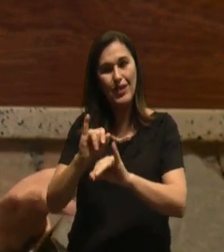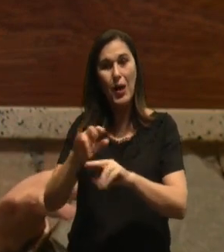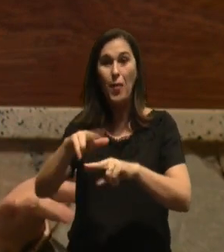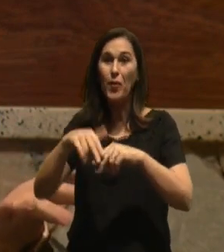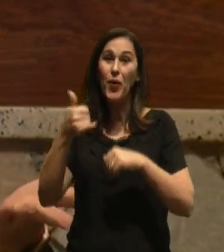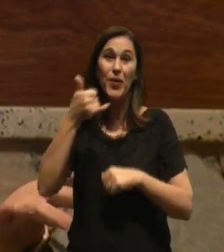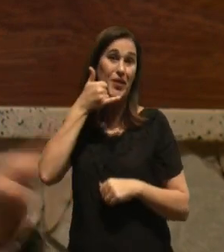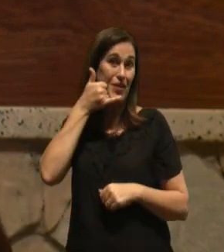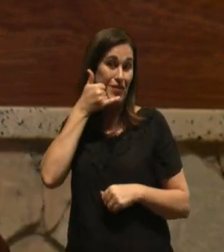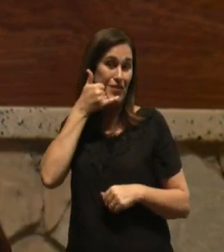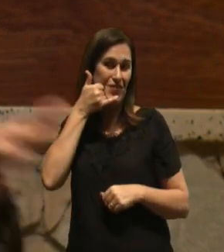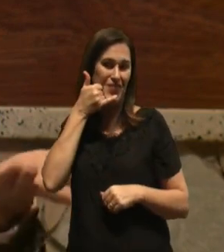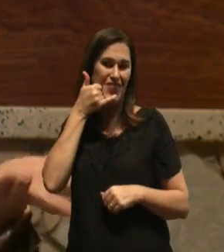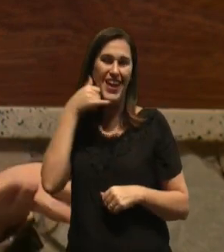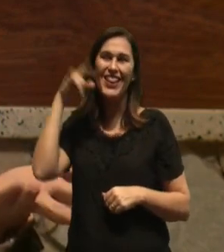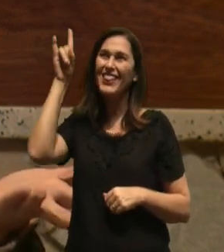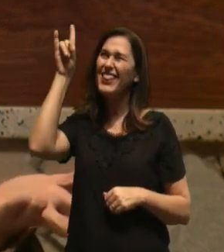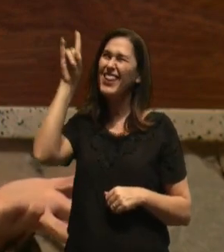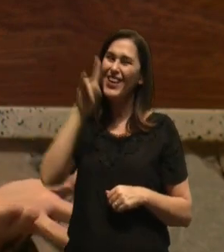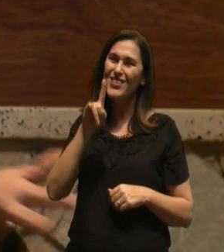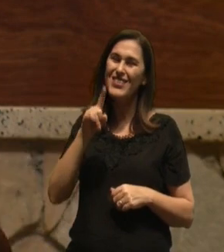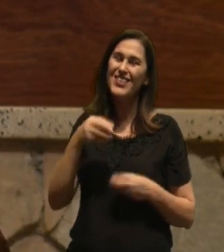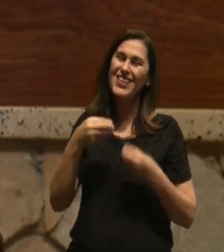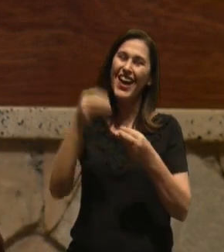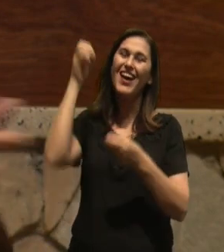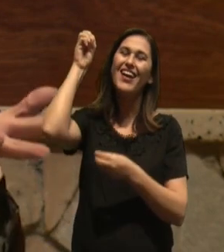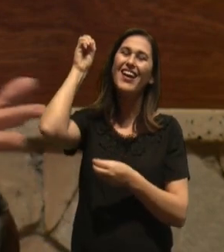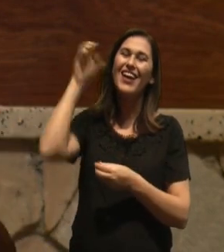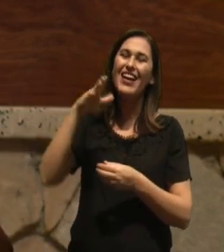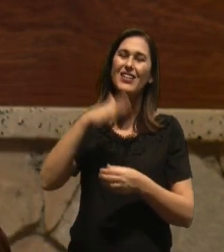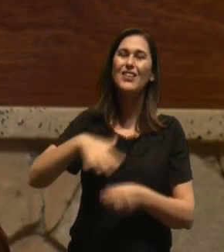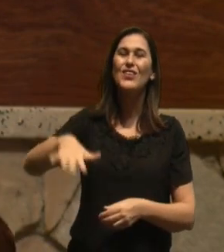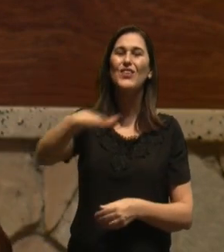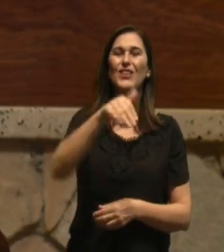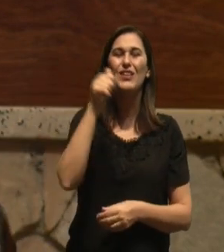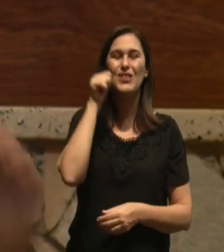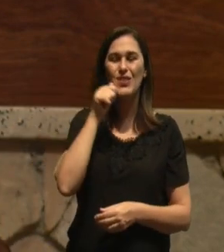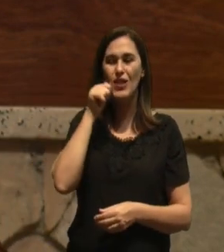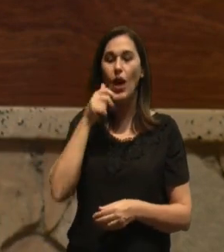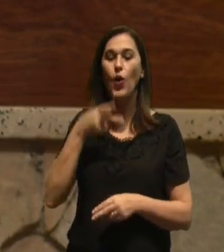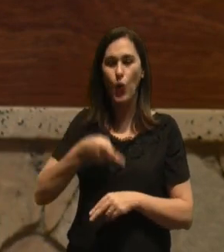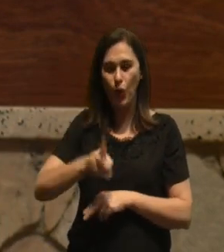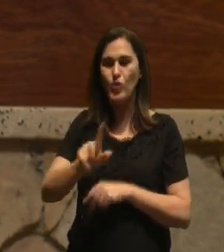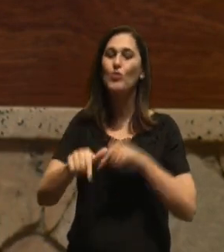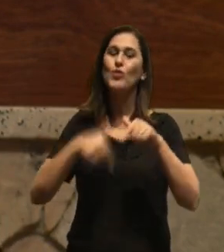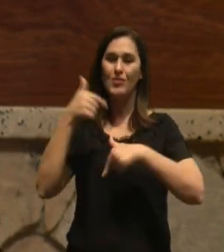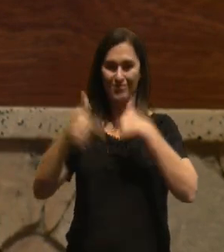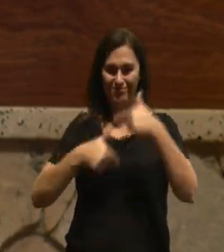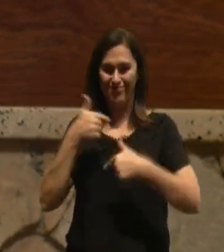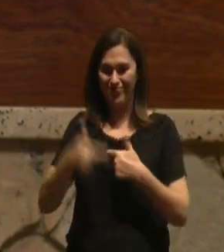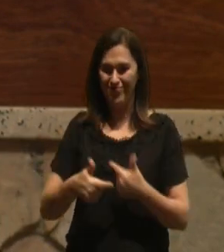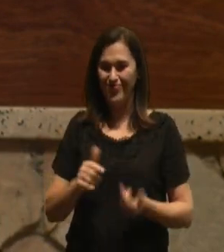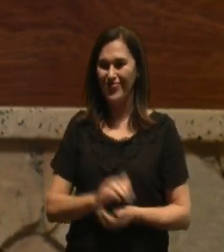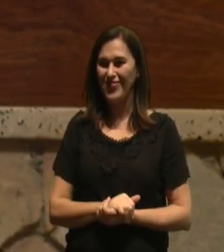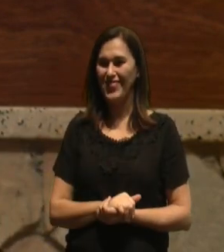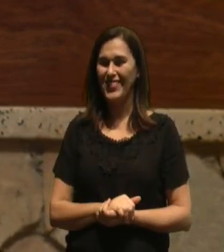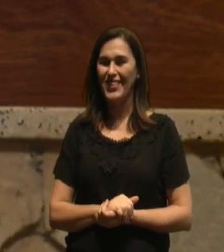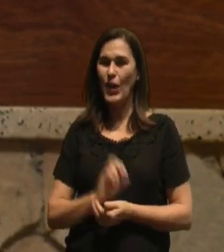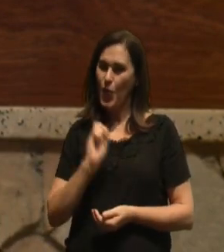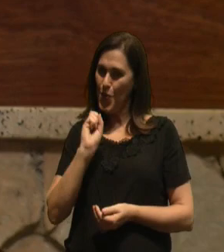telefone. Mas Deus tem dado graça para todas nós. E nós continuamos o nosso trabalho. Muito